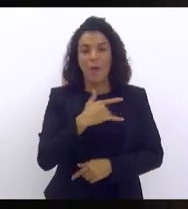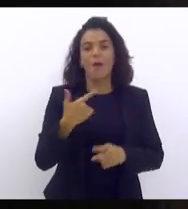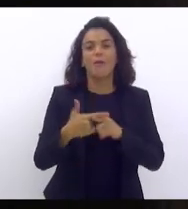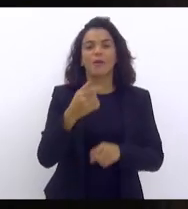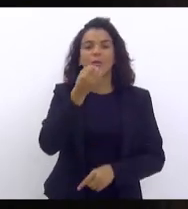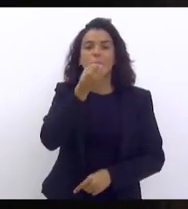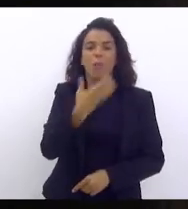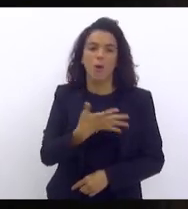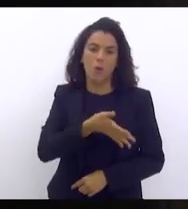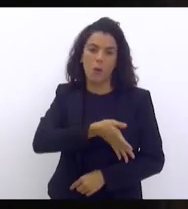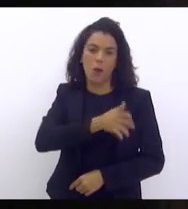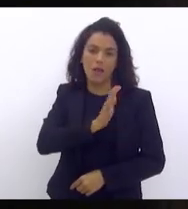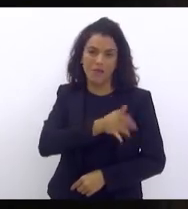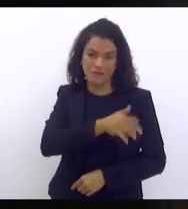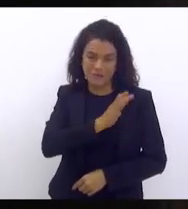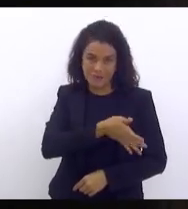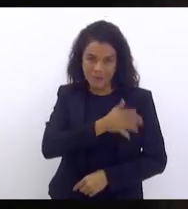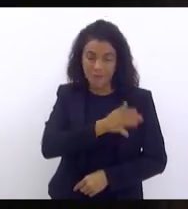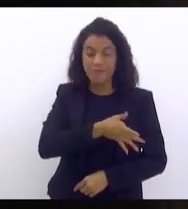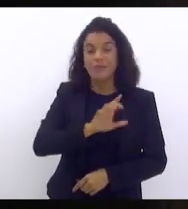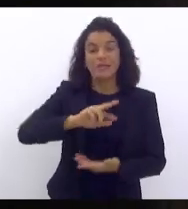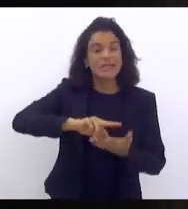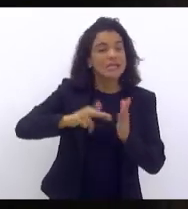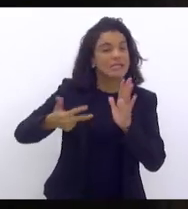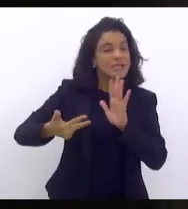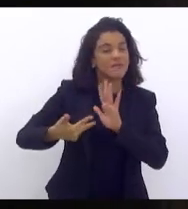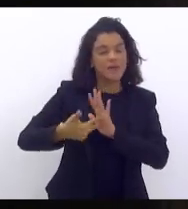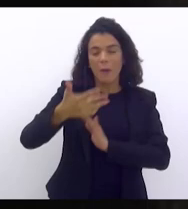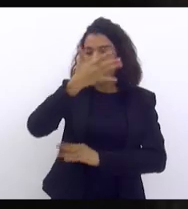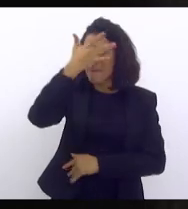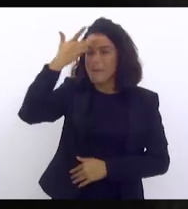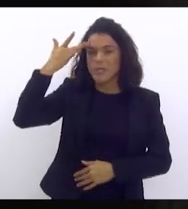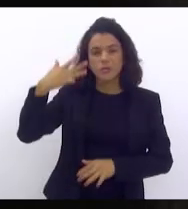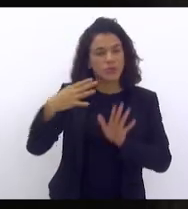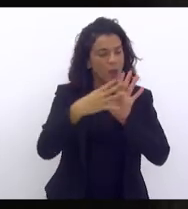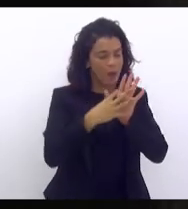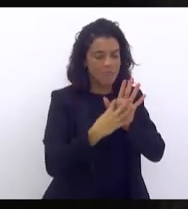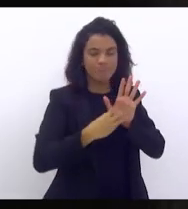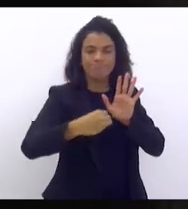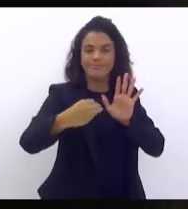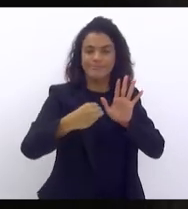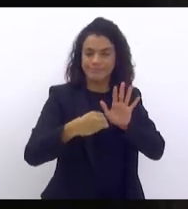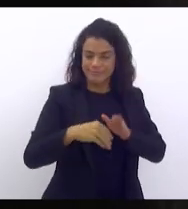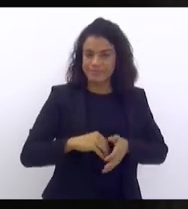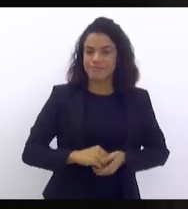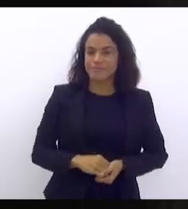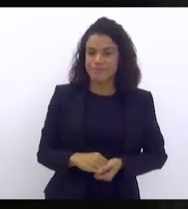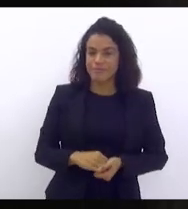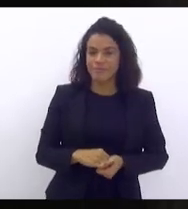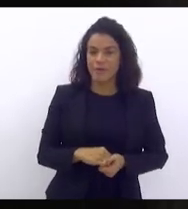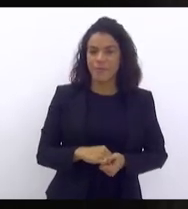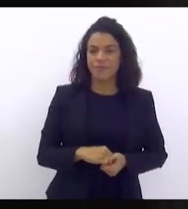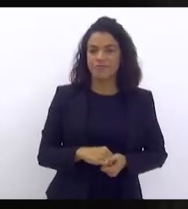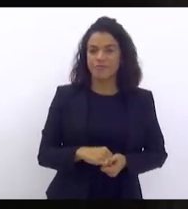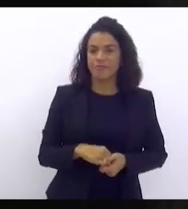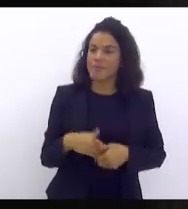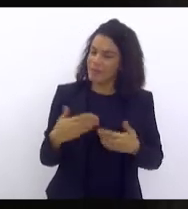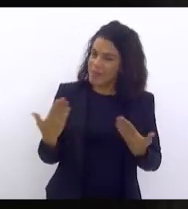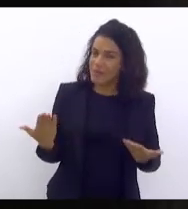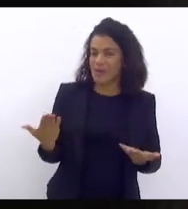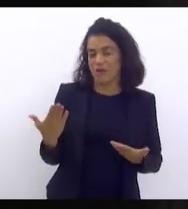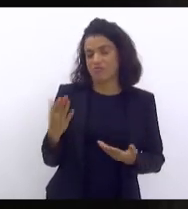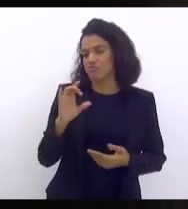bom coração, é uma pessoa, posso dizer que é exemplar, entendeu? Então, eu venho